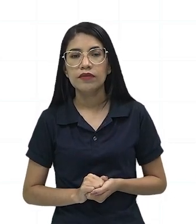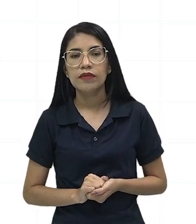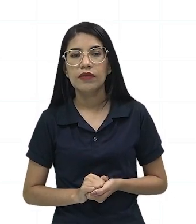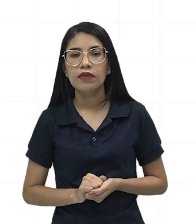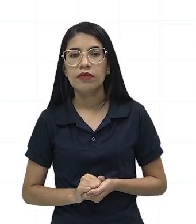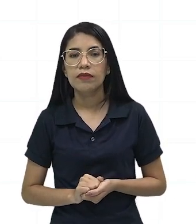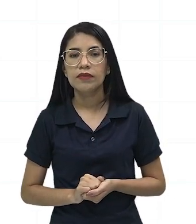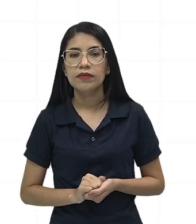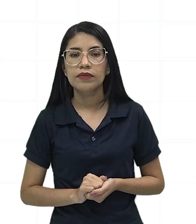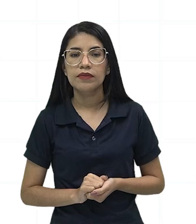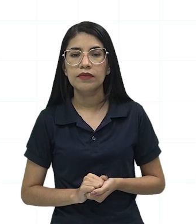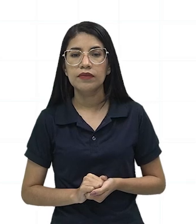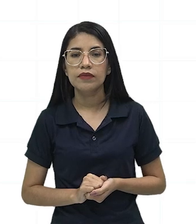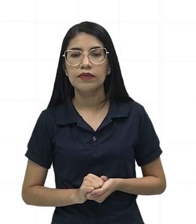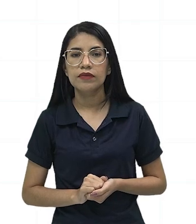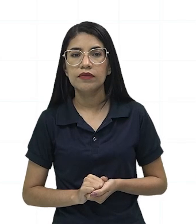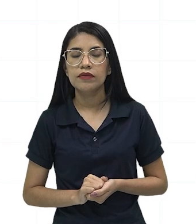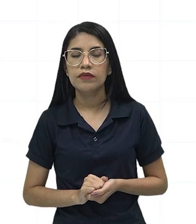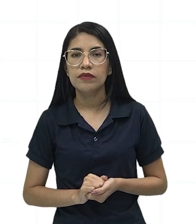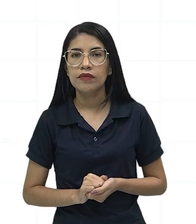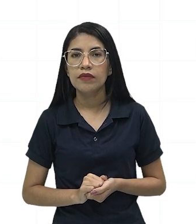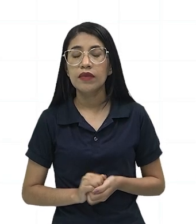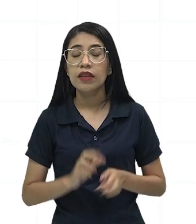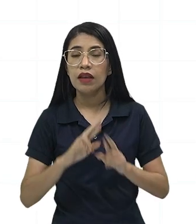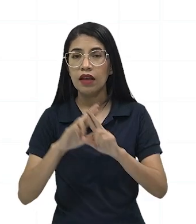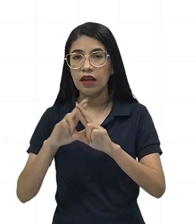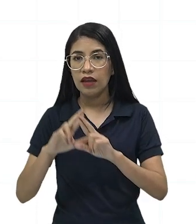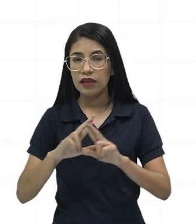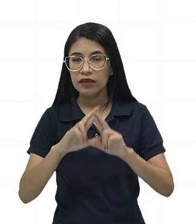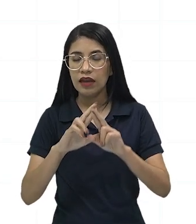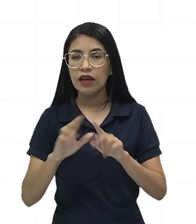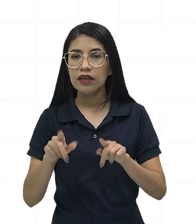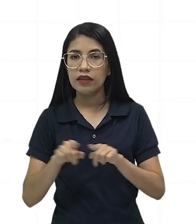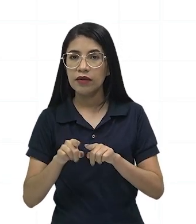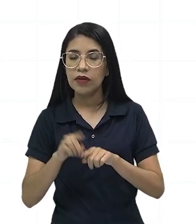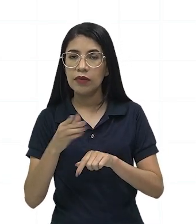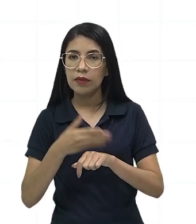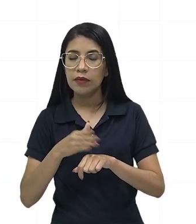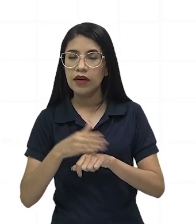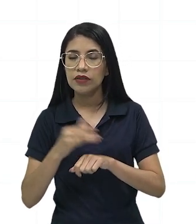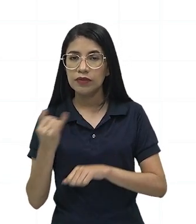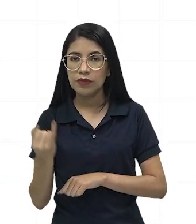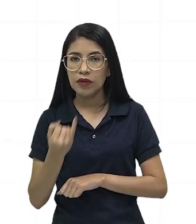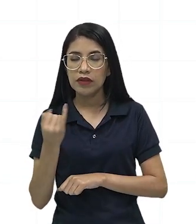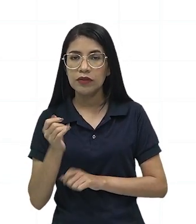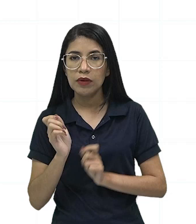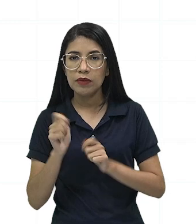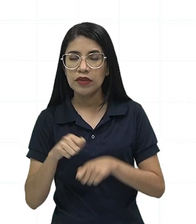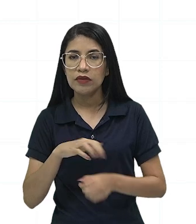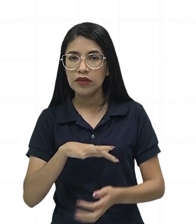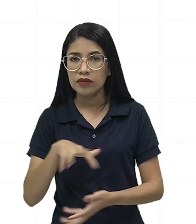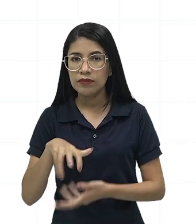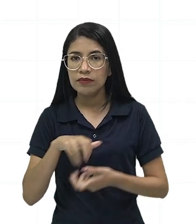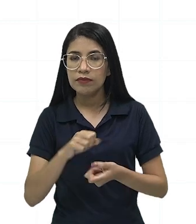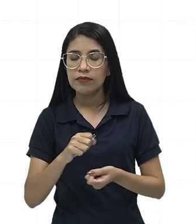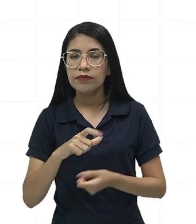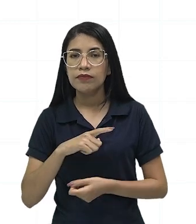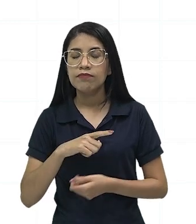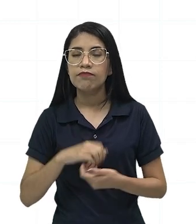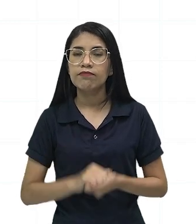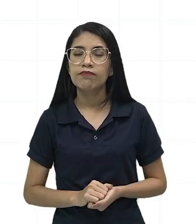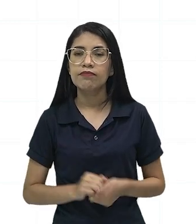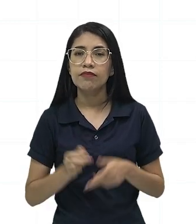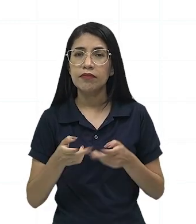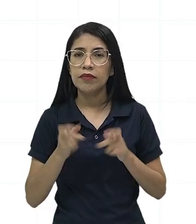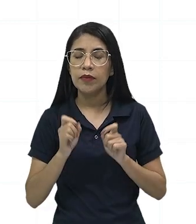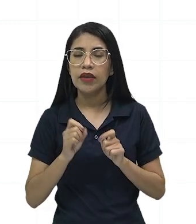sequência, a reciclagem também é uma prática importante para a sustentabilidade. Então observem